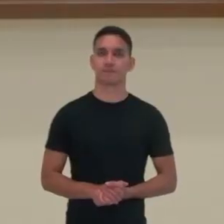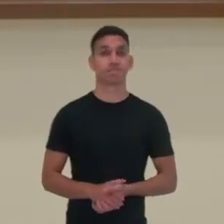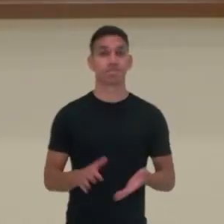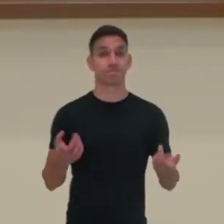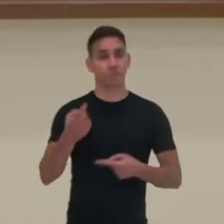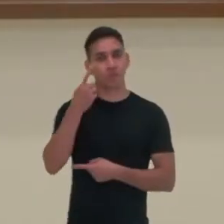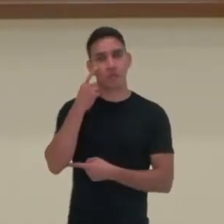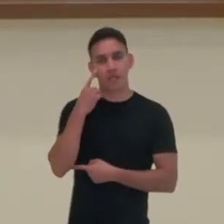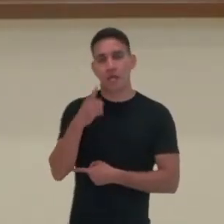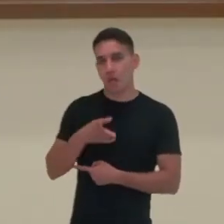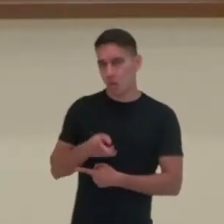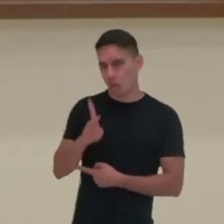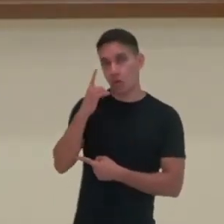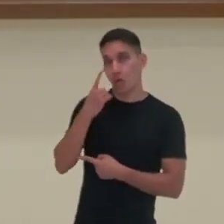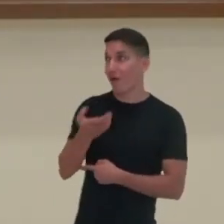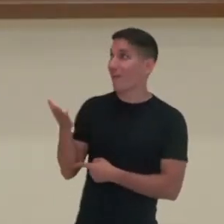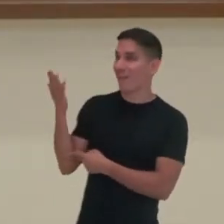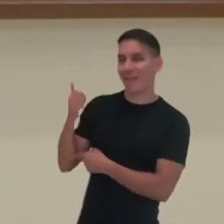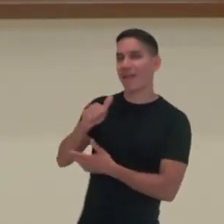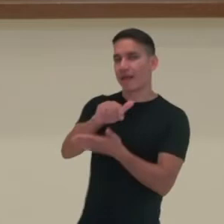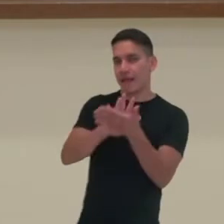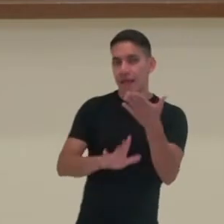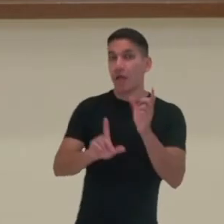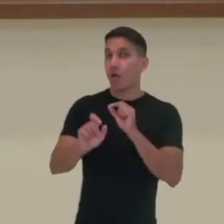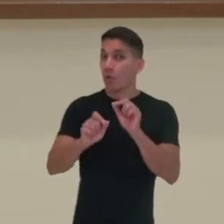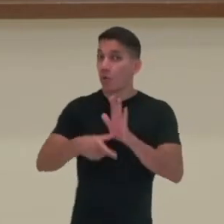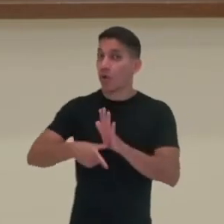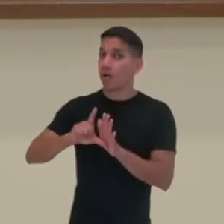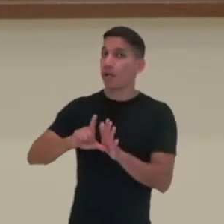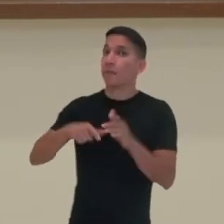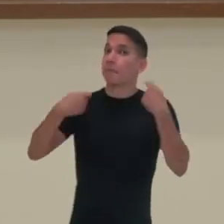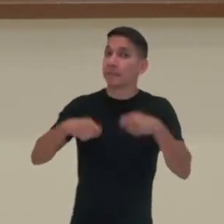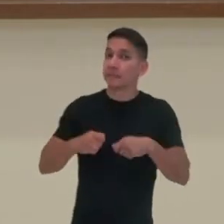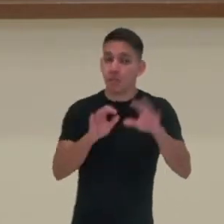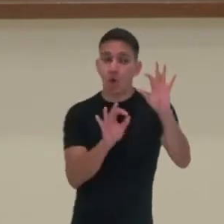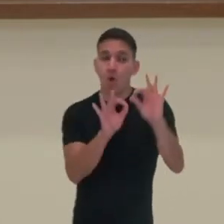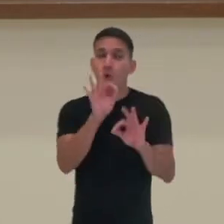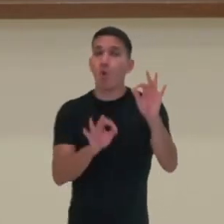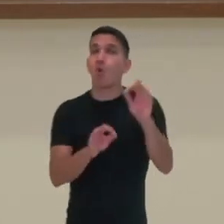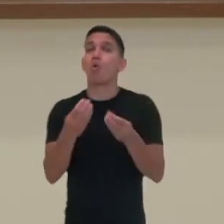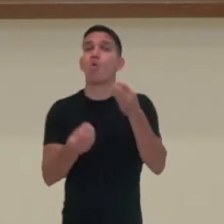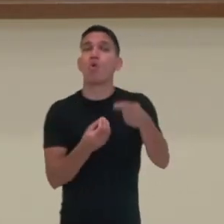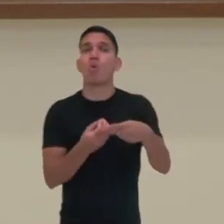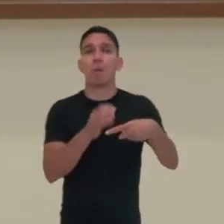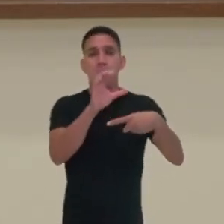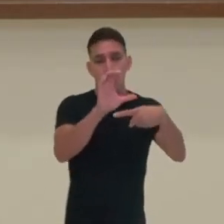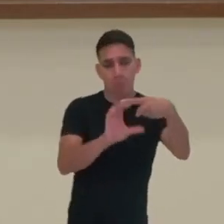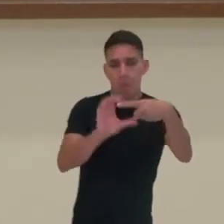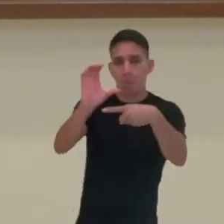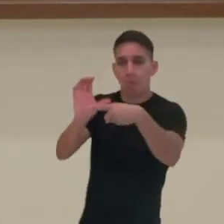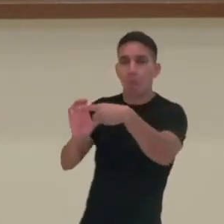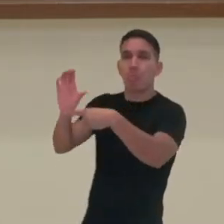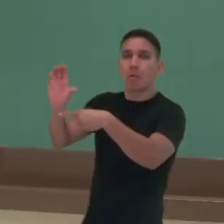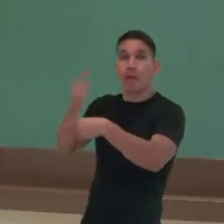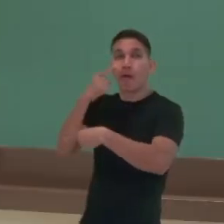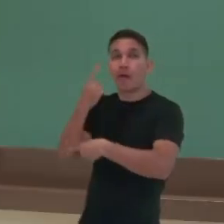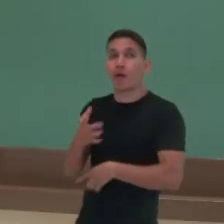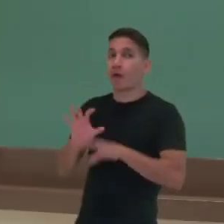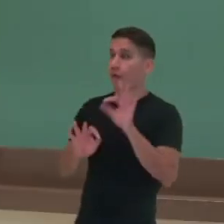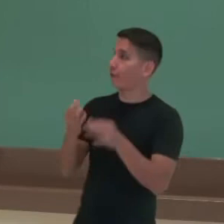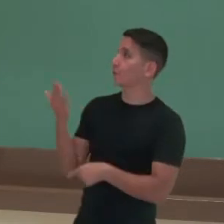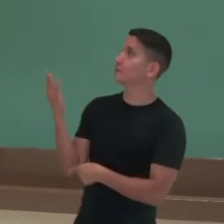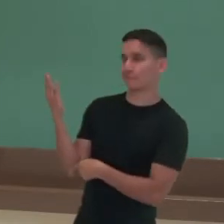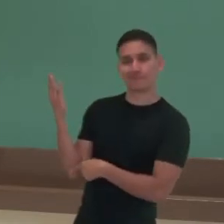Vamos lá então? Então, nesse exercício, primeiro temos que montar as razões. Então, montando